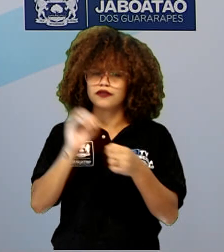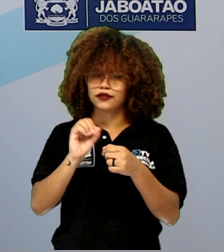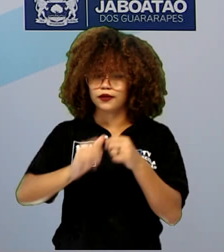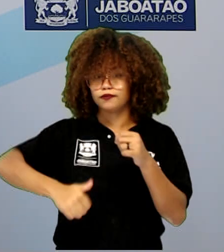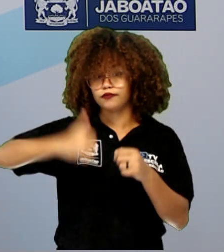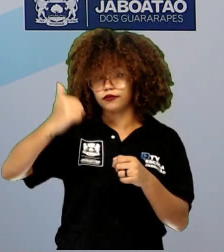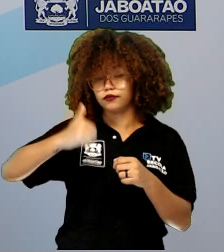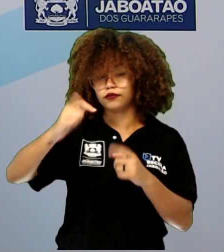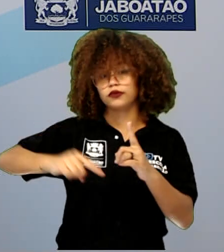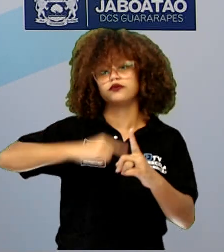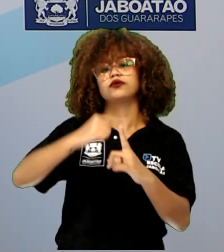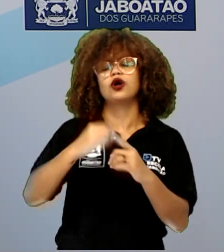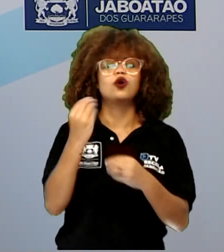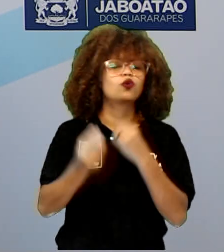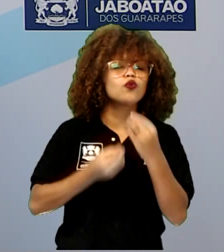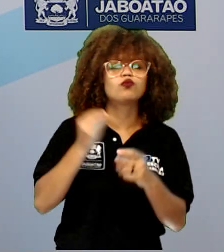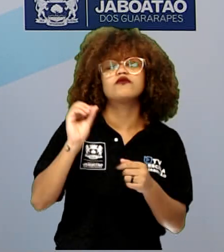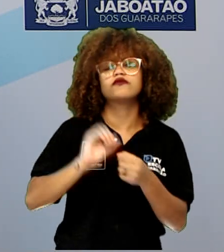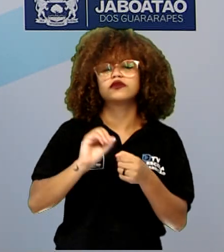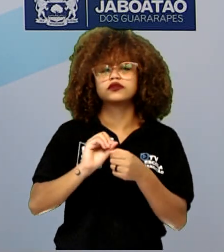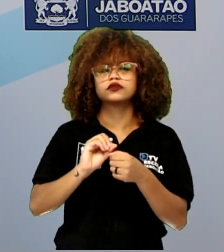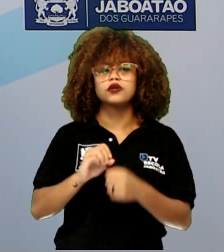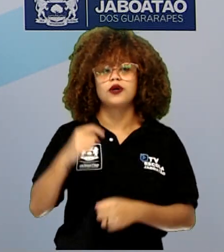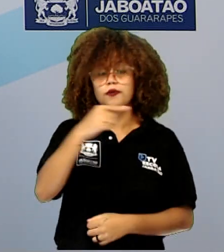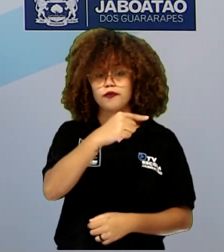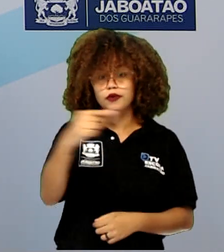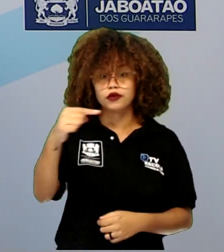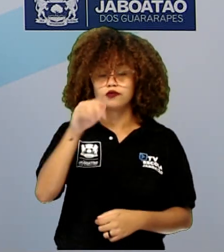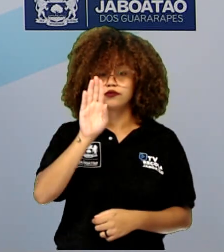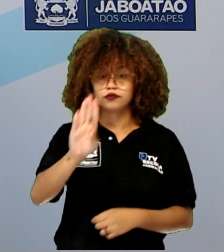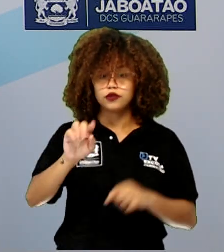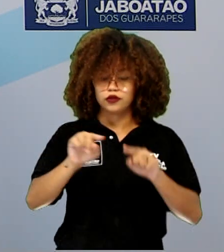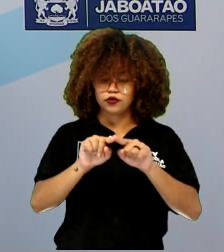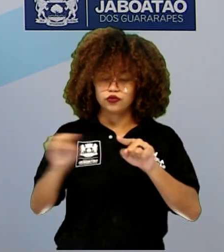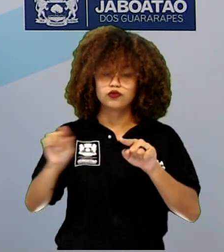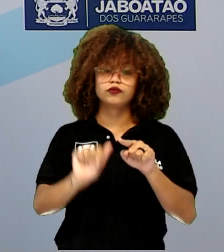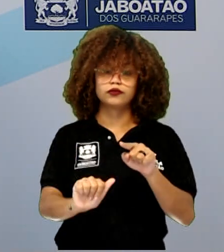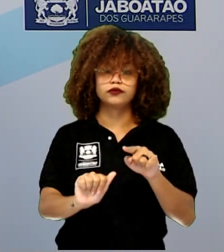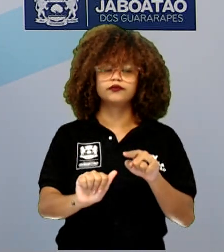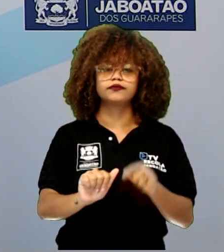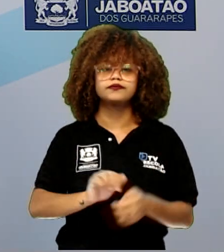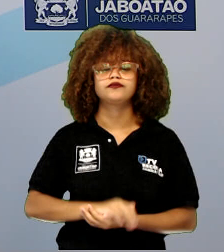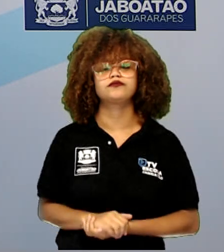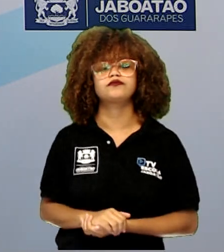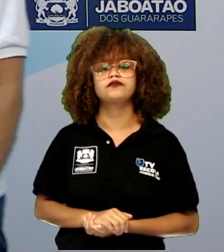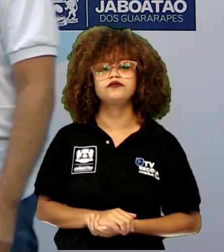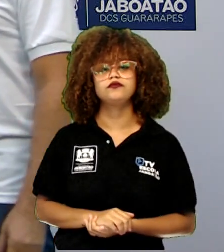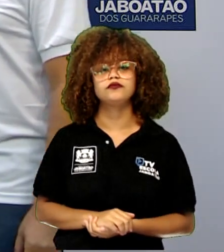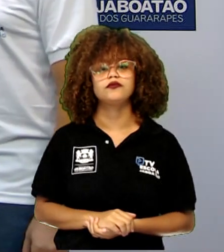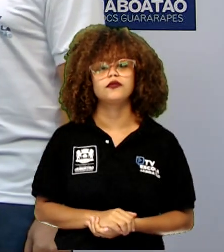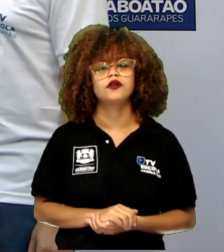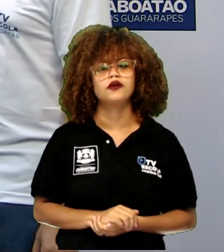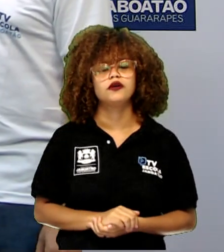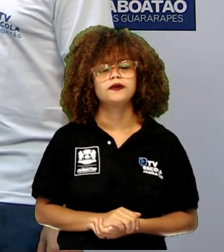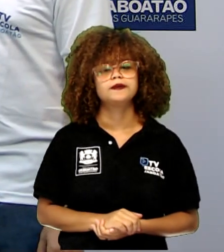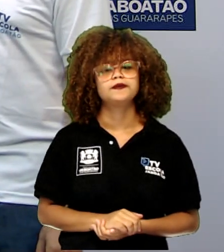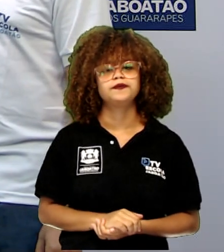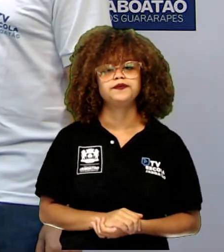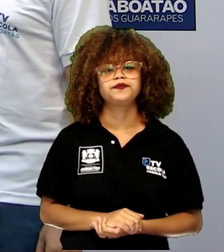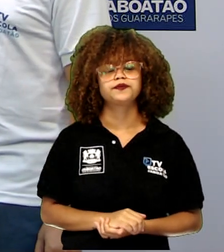soma Como é calculado a soma - B sobre a menos B sobre a se é